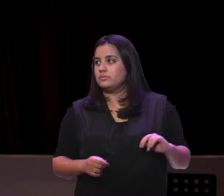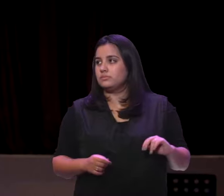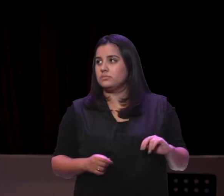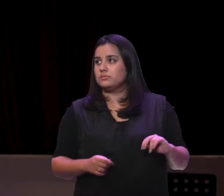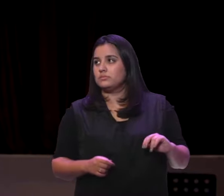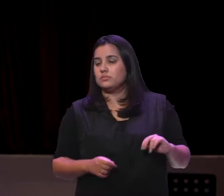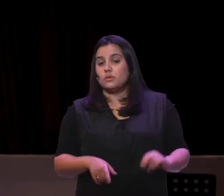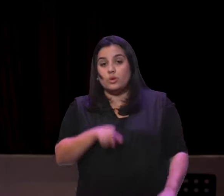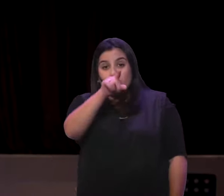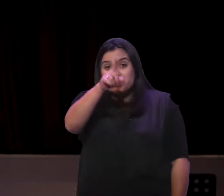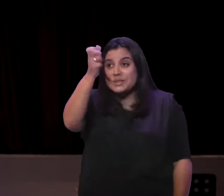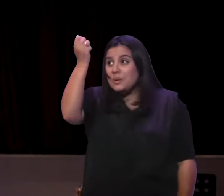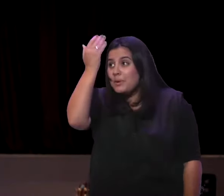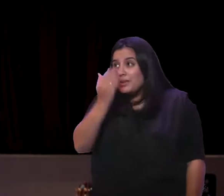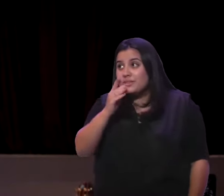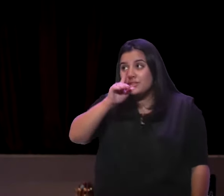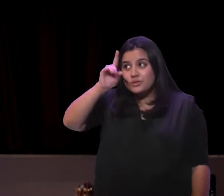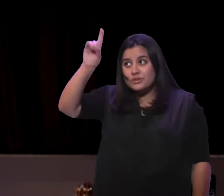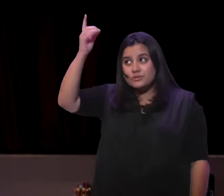Você está na presença do rei.